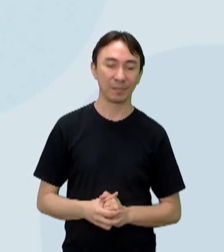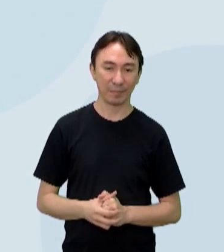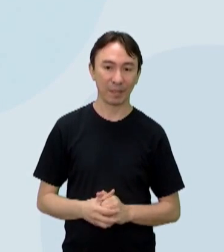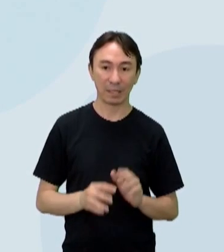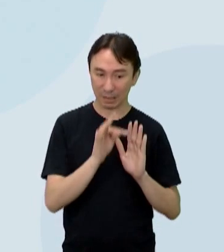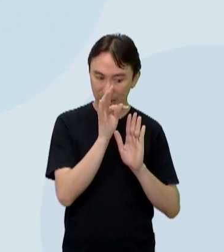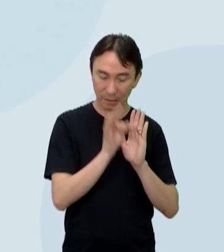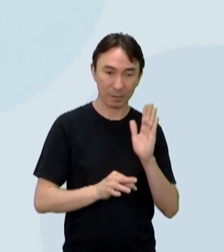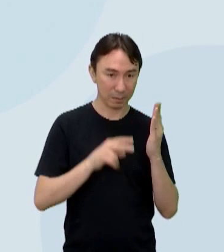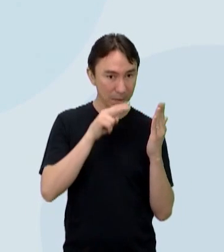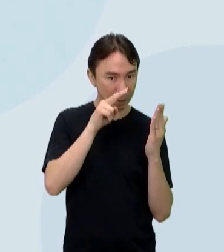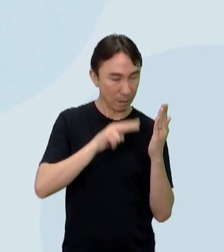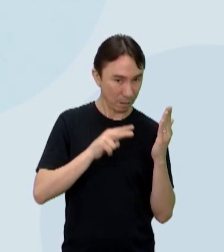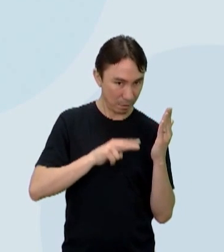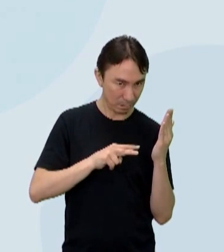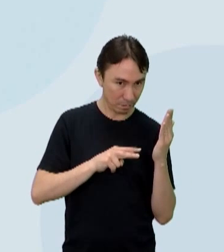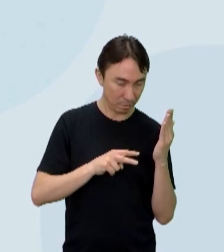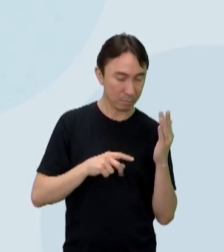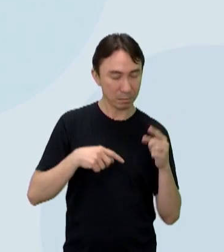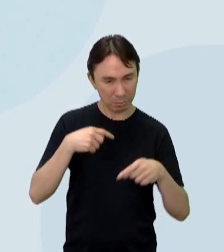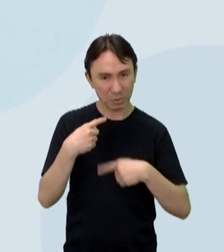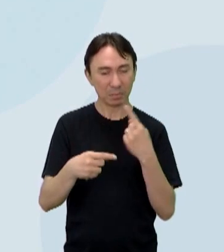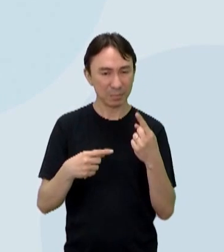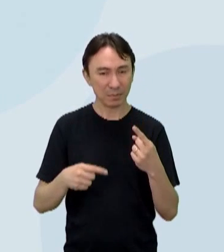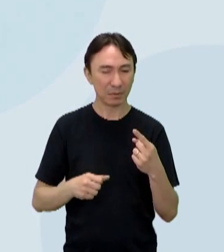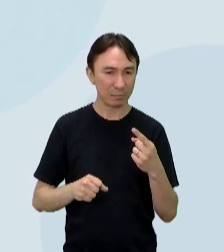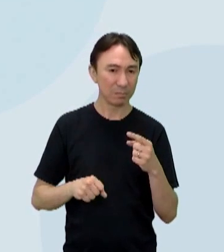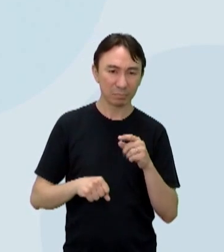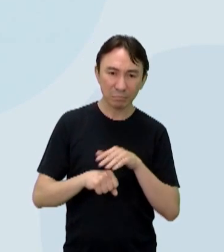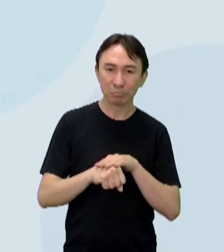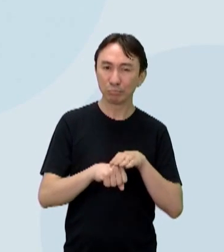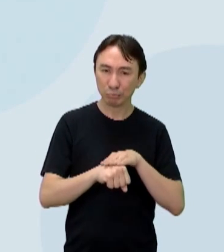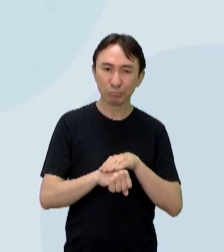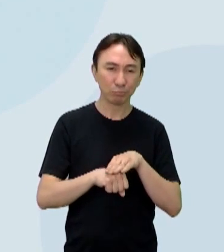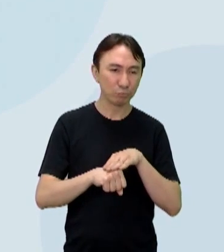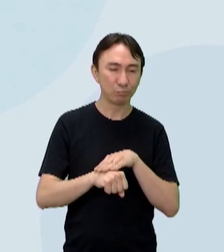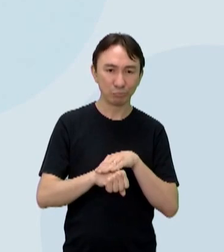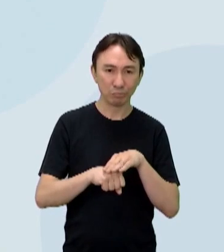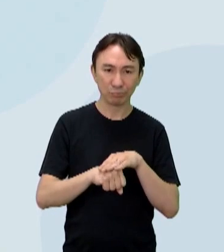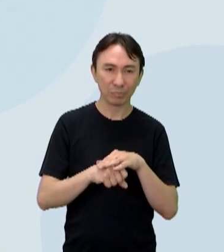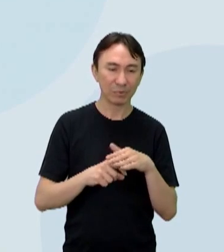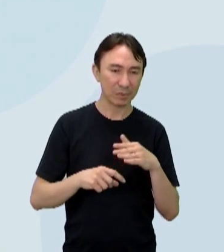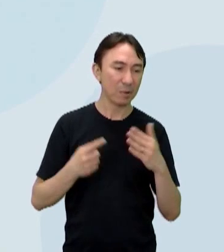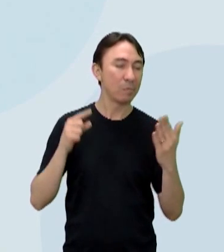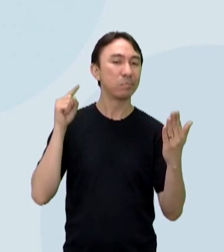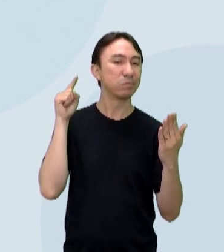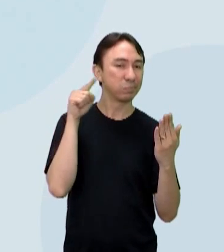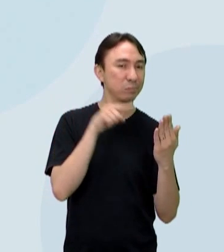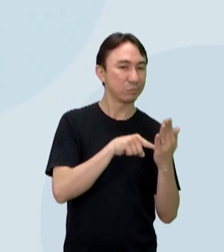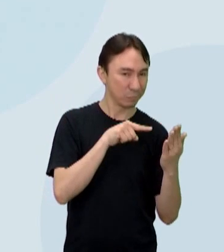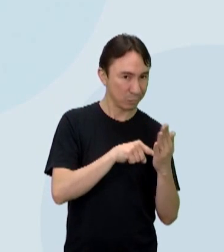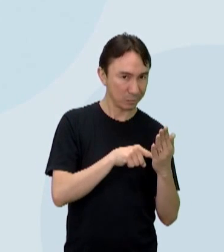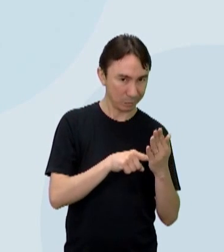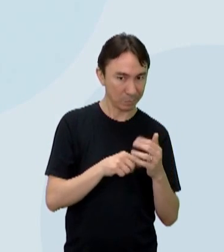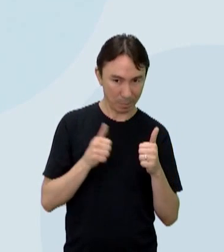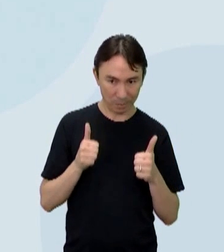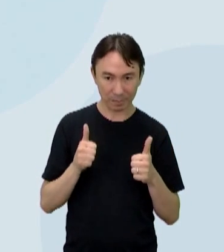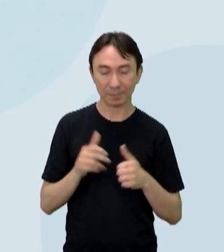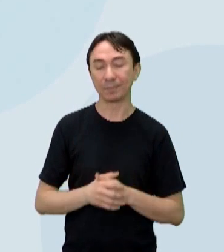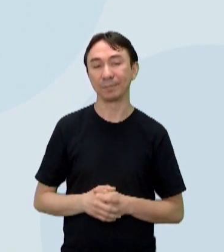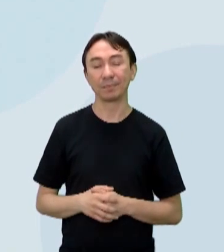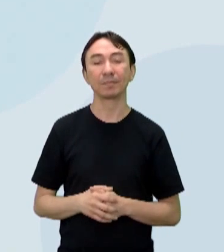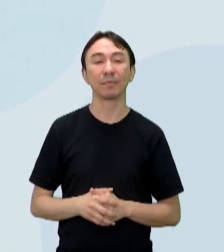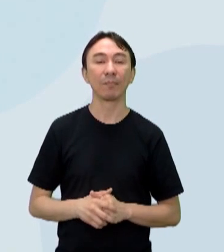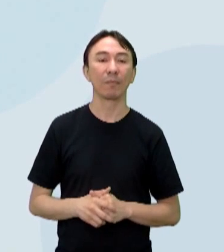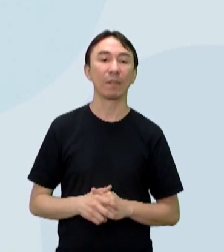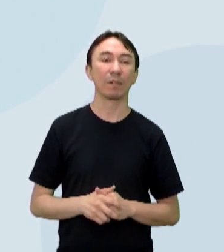texto primeiro e depois nós vamos falar um pouquinho do objetivo que a gente precisa para esse texto, para a questão, tá? Sim. Então vamos